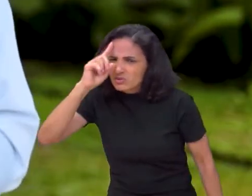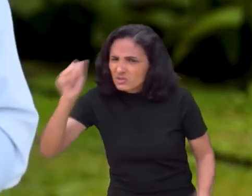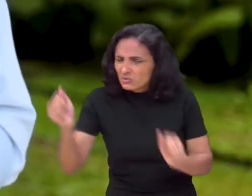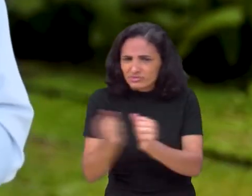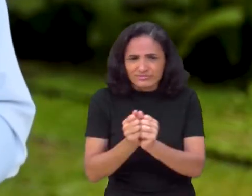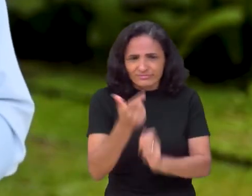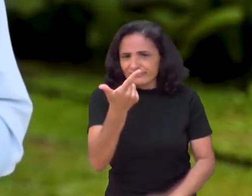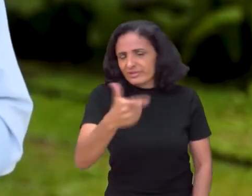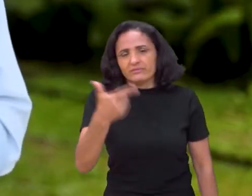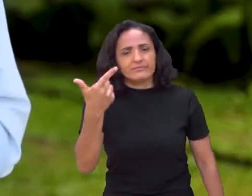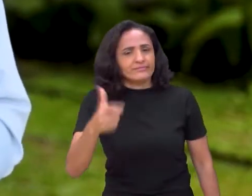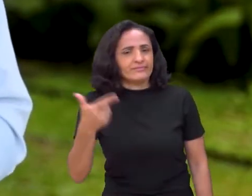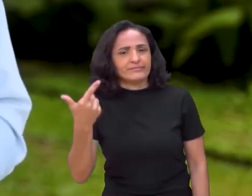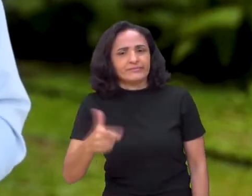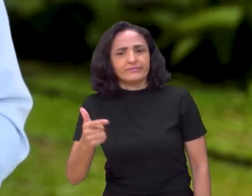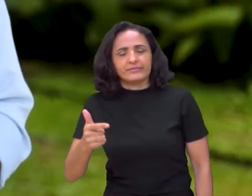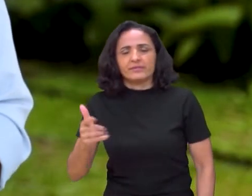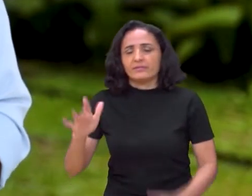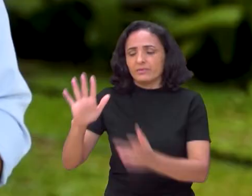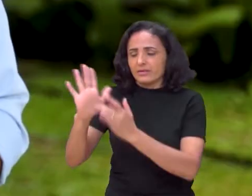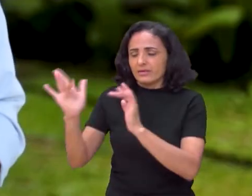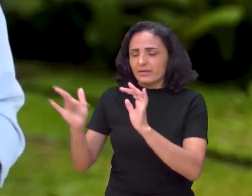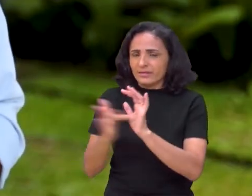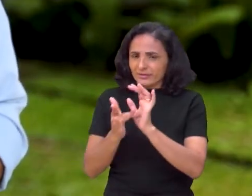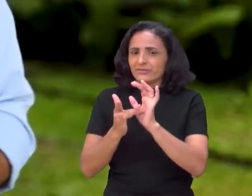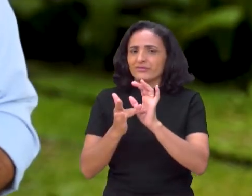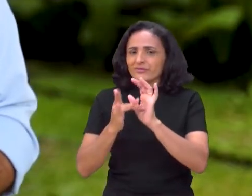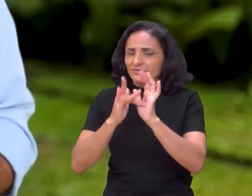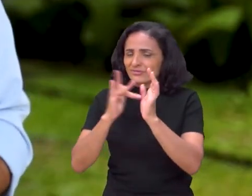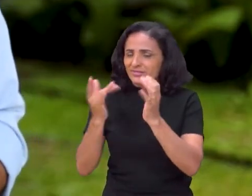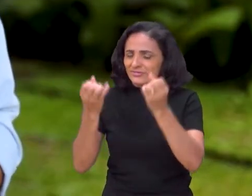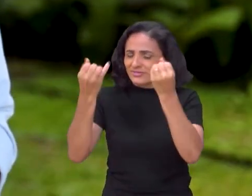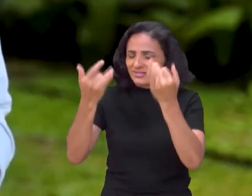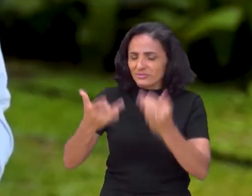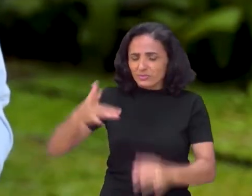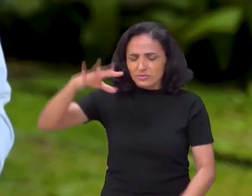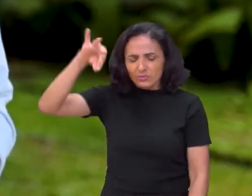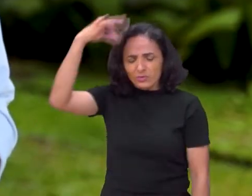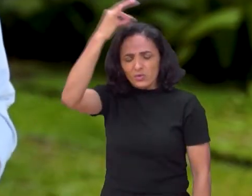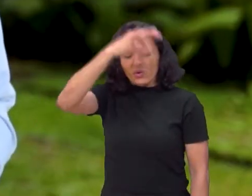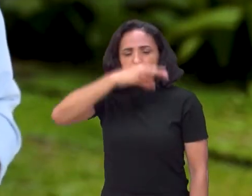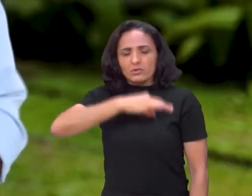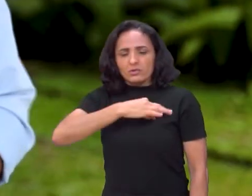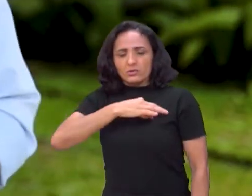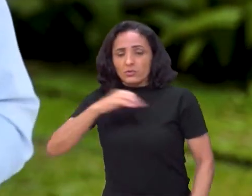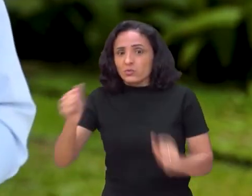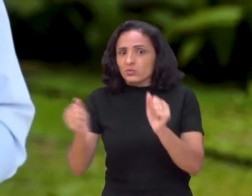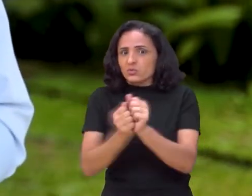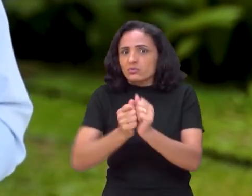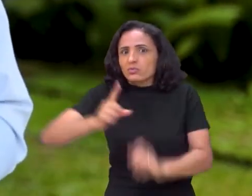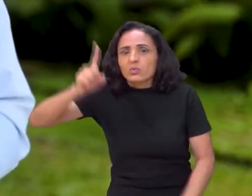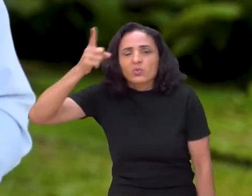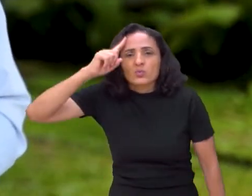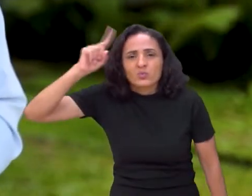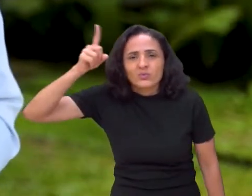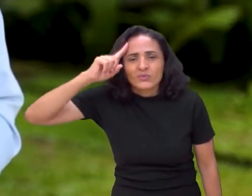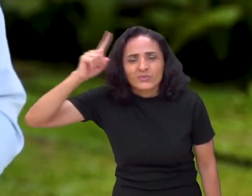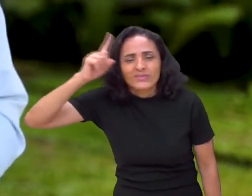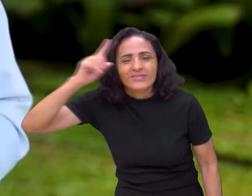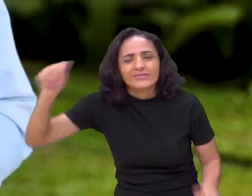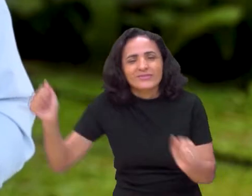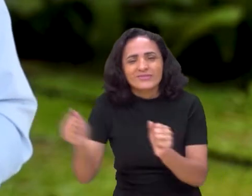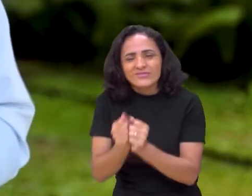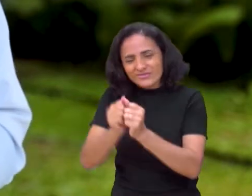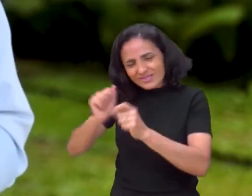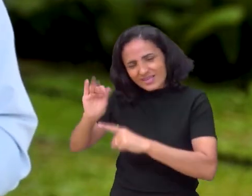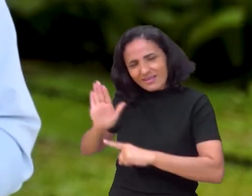quando fala do Espírito Santo, ele diz: o outro Consolador chamado para estar juntamente convosco, para vos ajudar